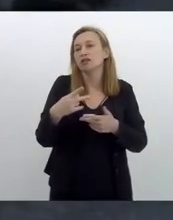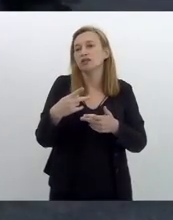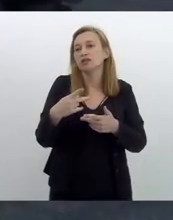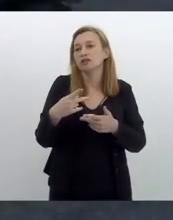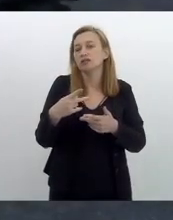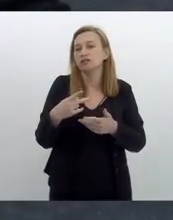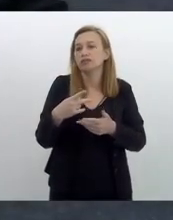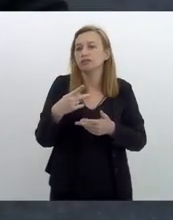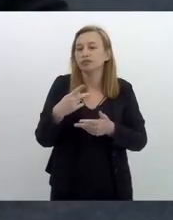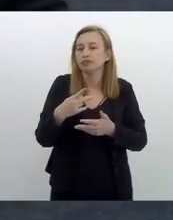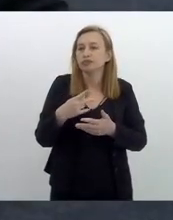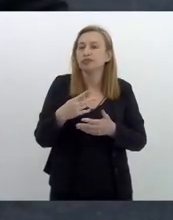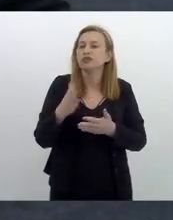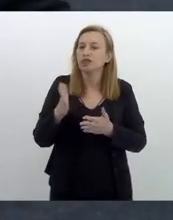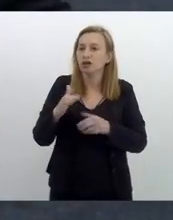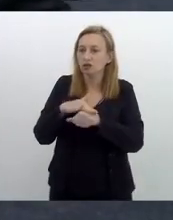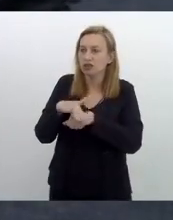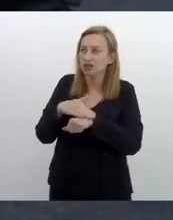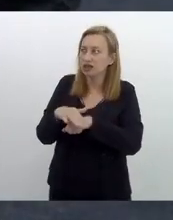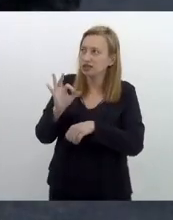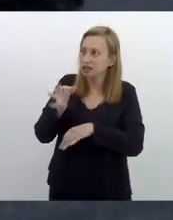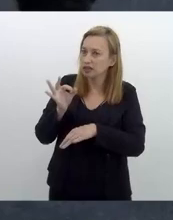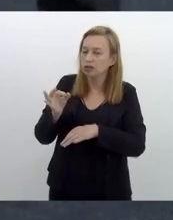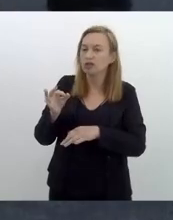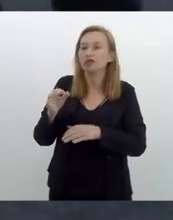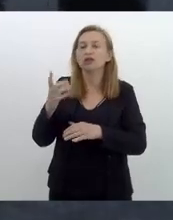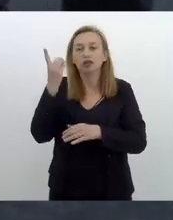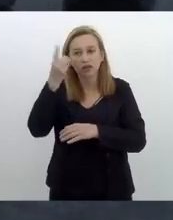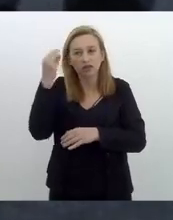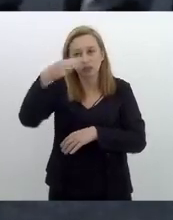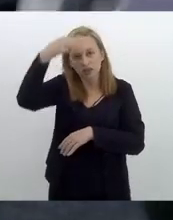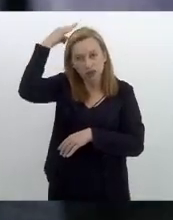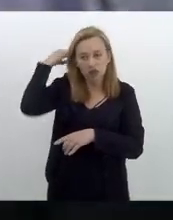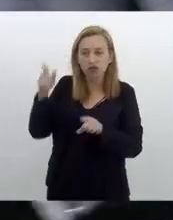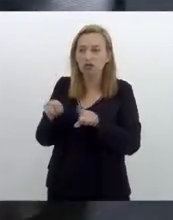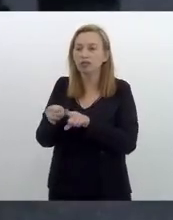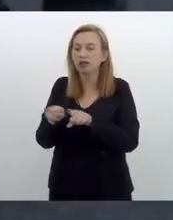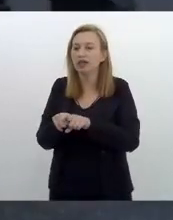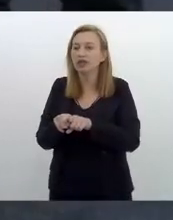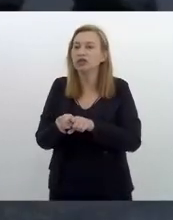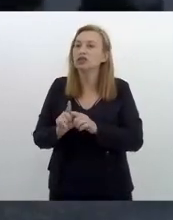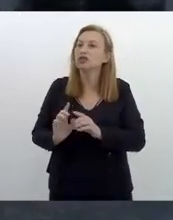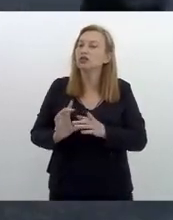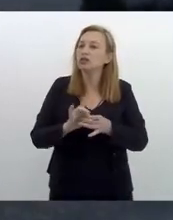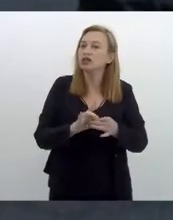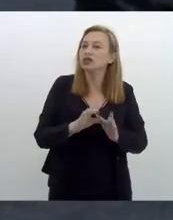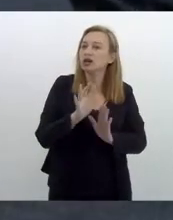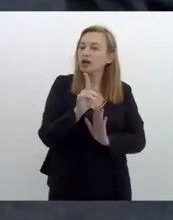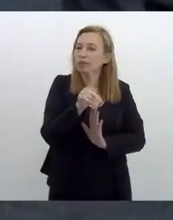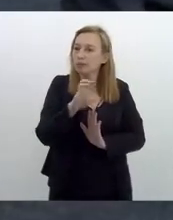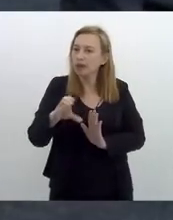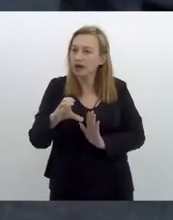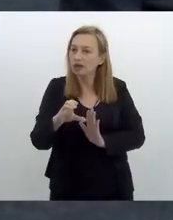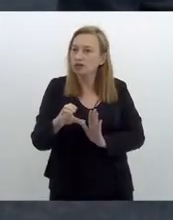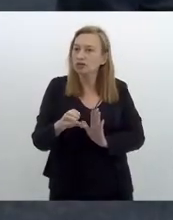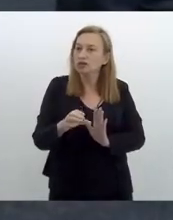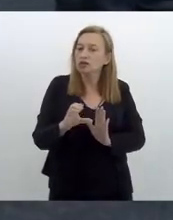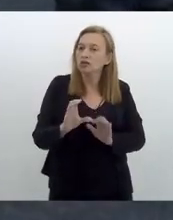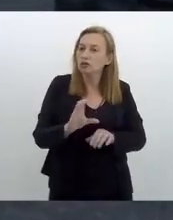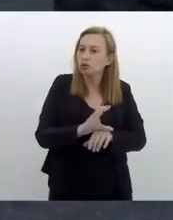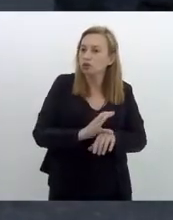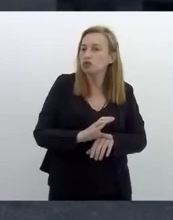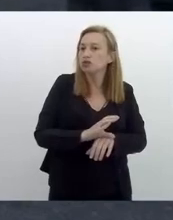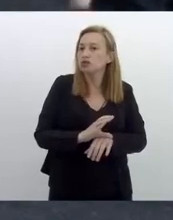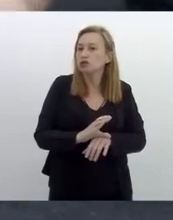cheguei a conversar com vossa excelência diretamente sobre isso com o deputado Márcio Pacheco eu emendei a PEC no sentido de constitucionalizar